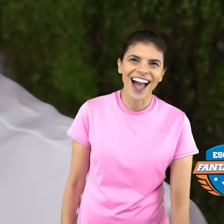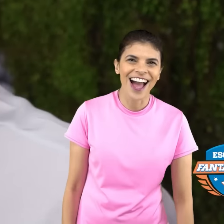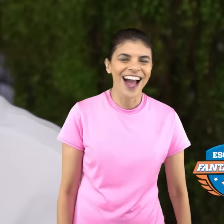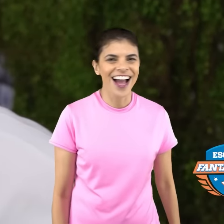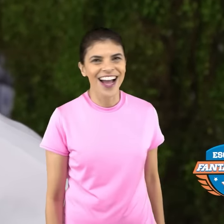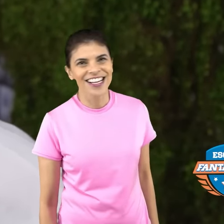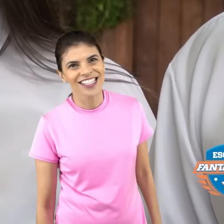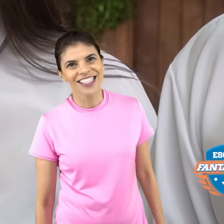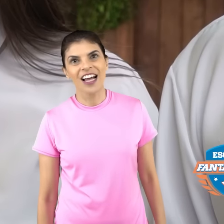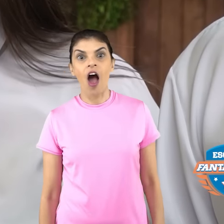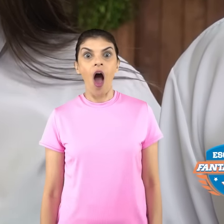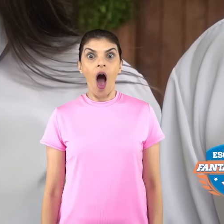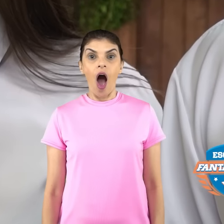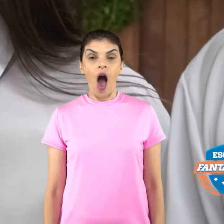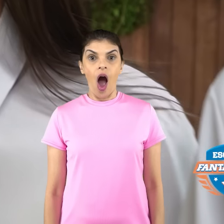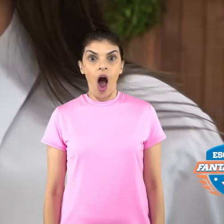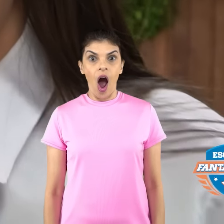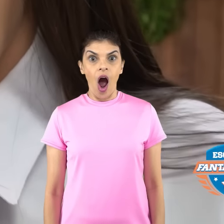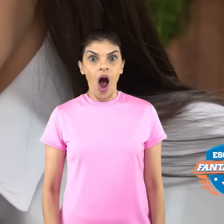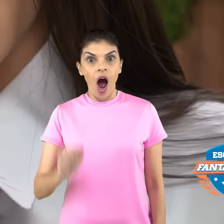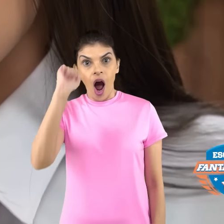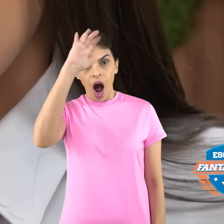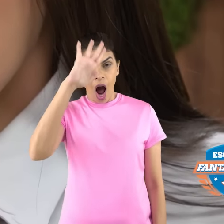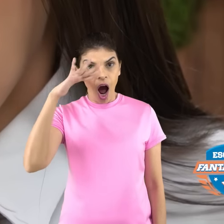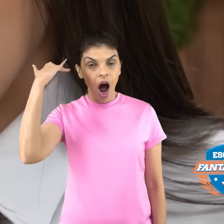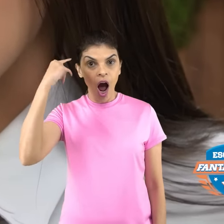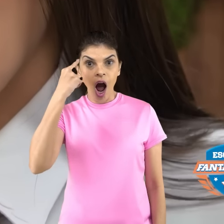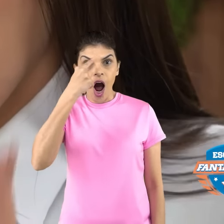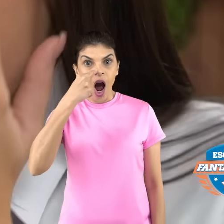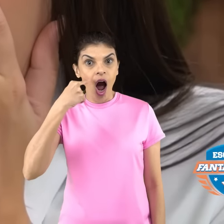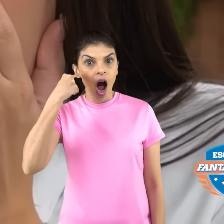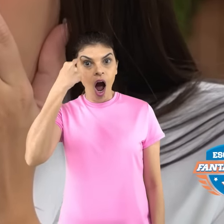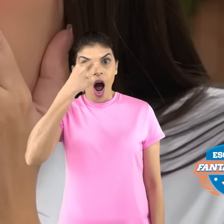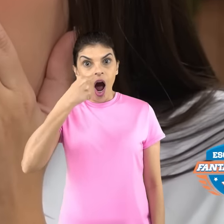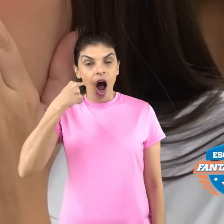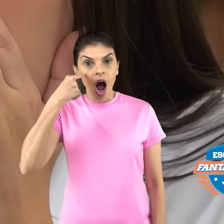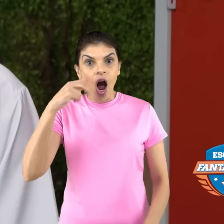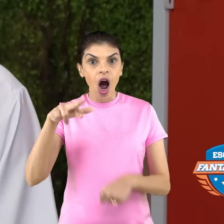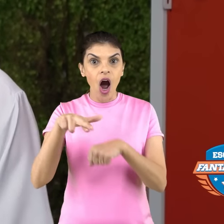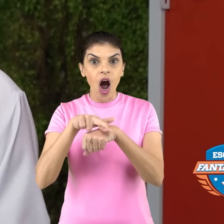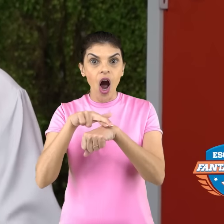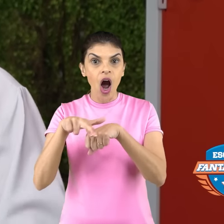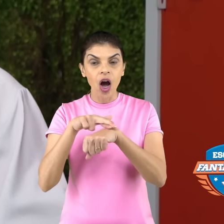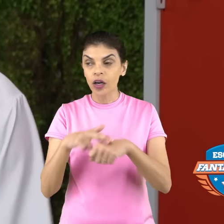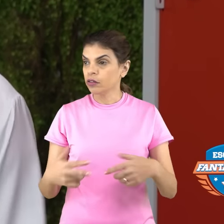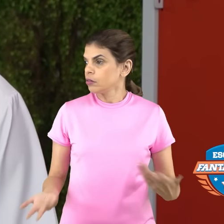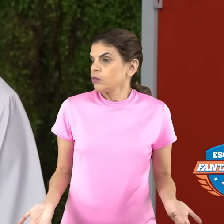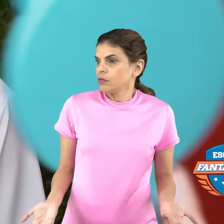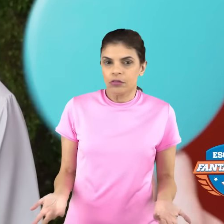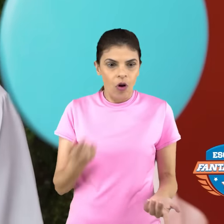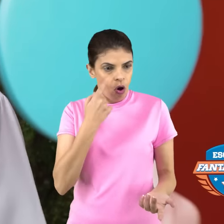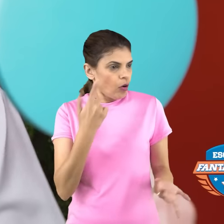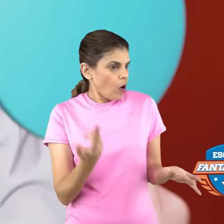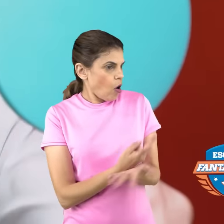Oh, não. Daniel, o seu olho! O que tem meu olho?